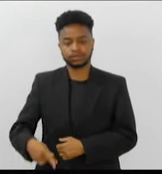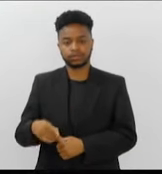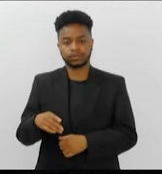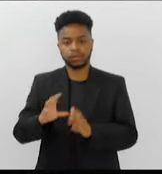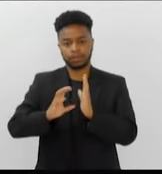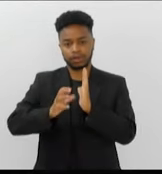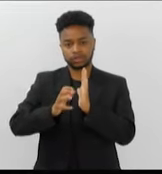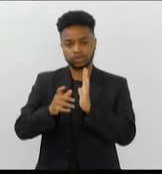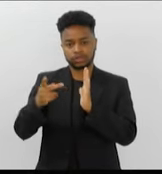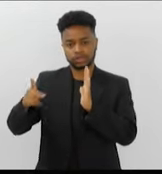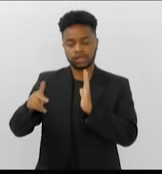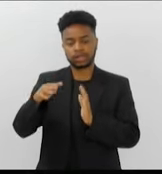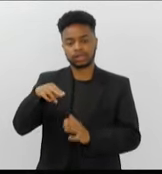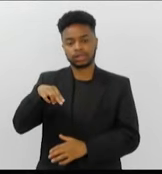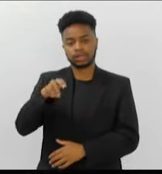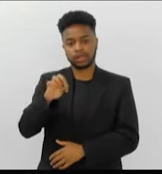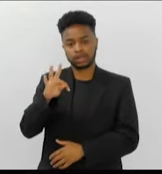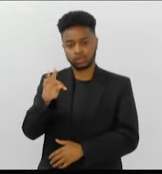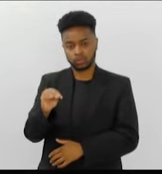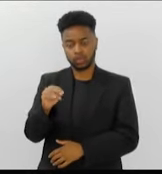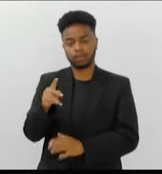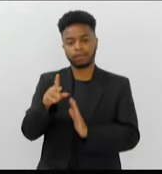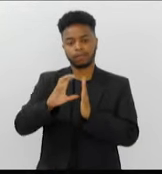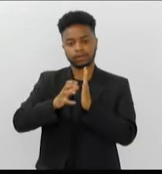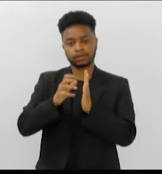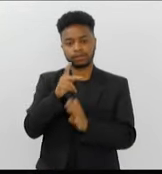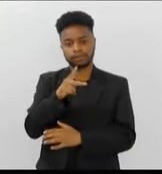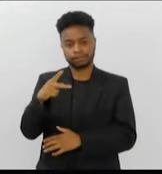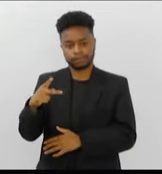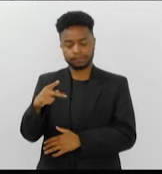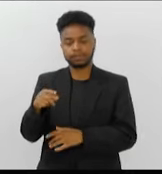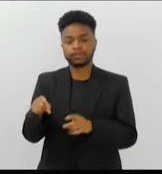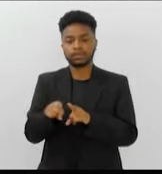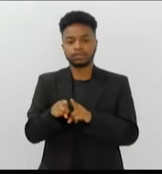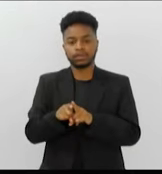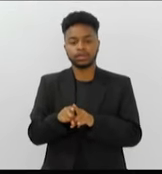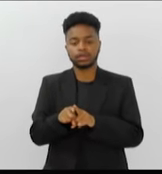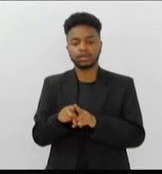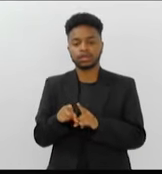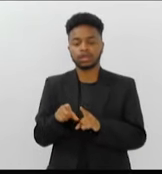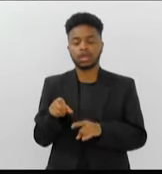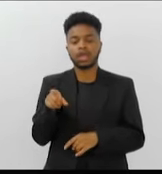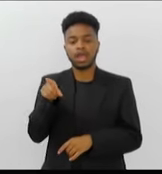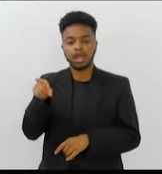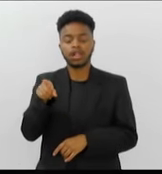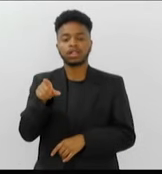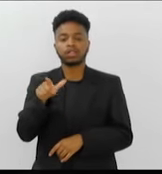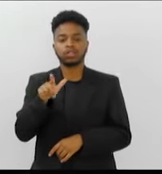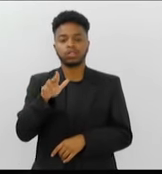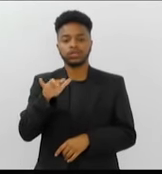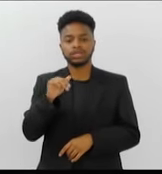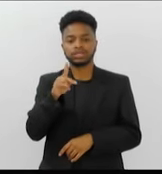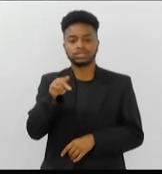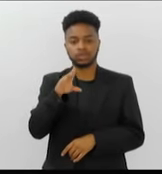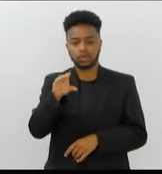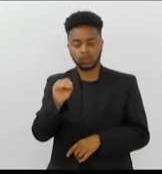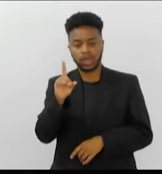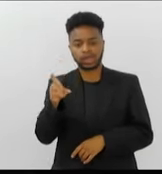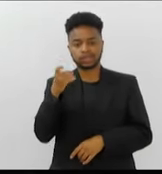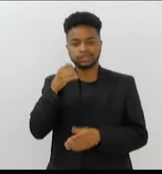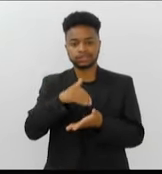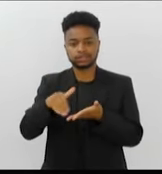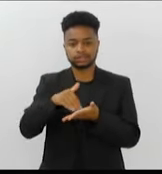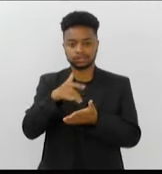Neto participa, o PP, onde o Luizinho, doutor Luizinho, quando foi secretário de Saúde do Estado do